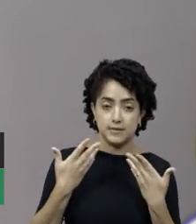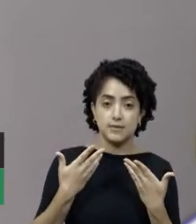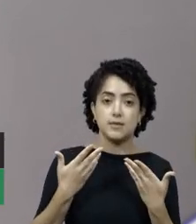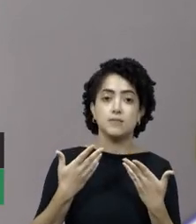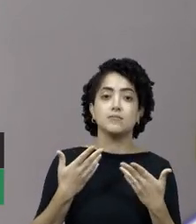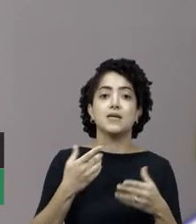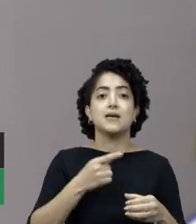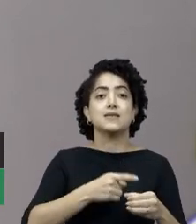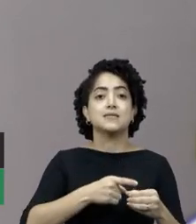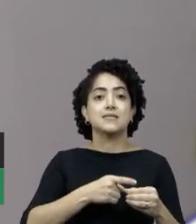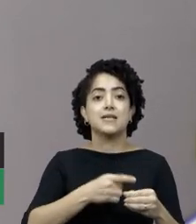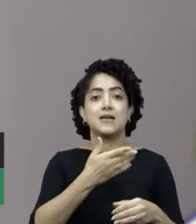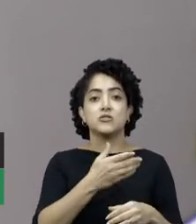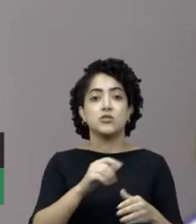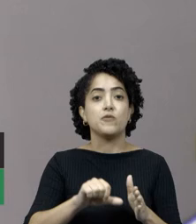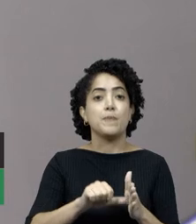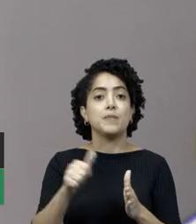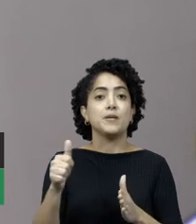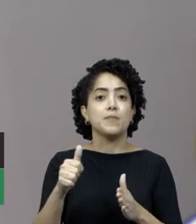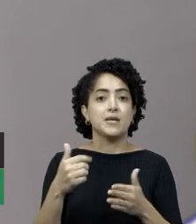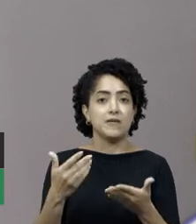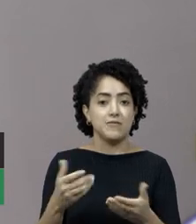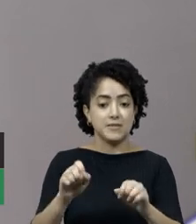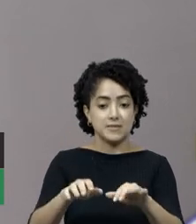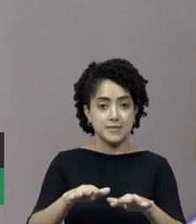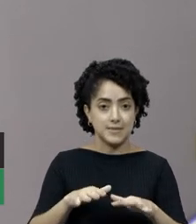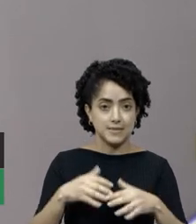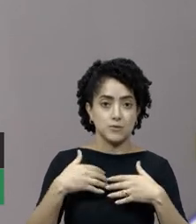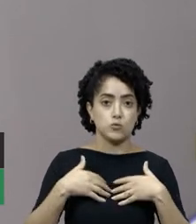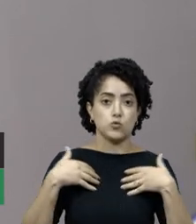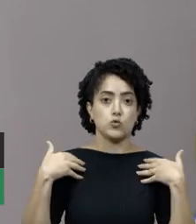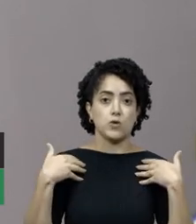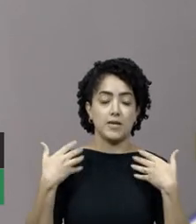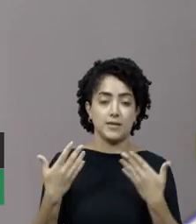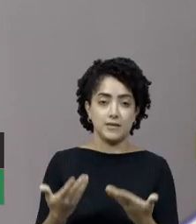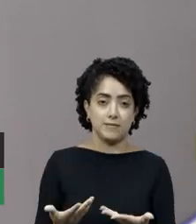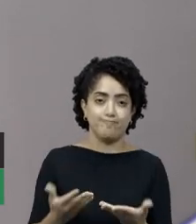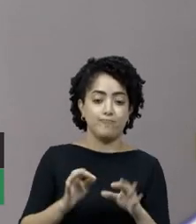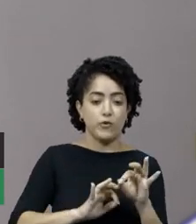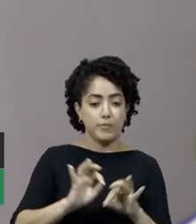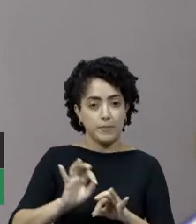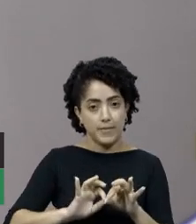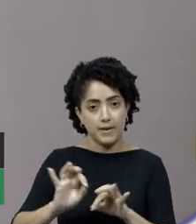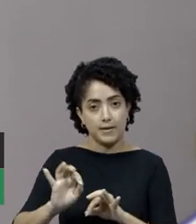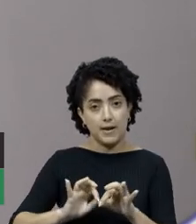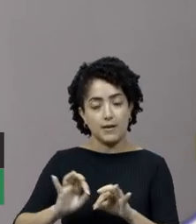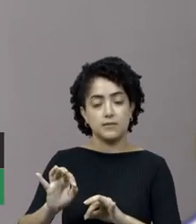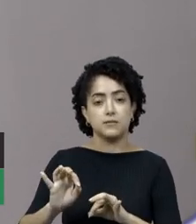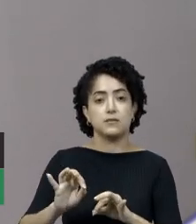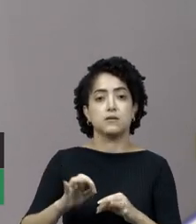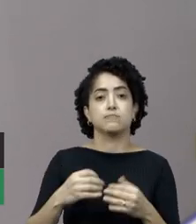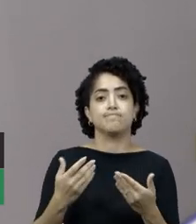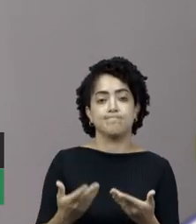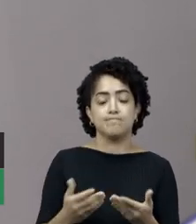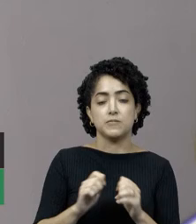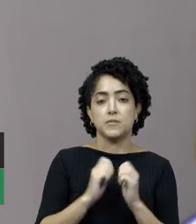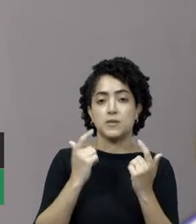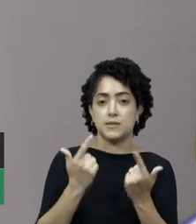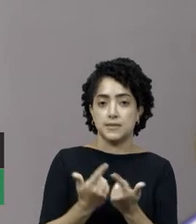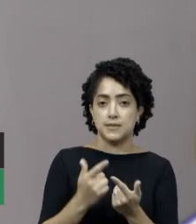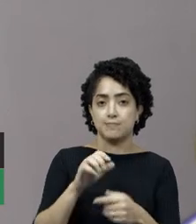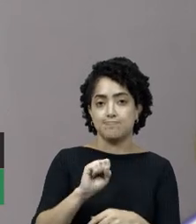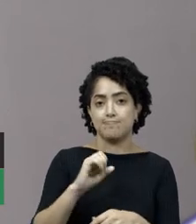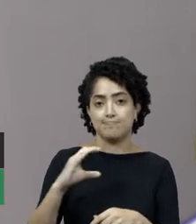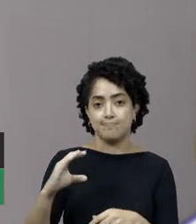a primeira vez que recebe uma sessão desse porte da Assembleia Legislativa do Estado de Santa